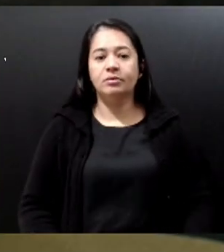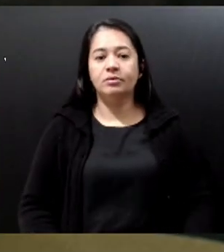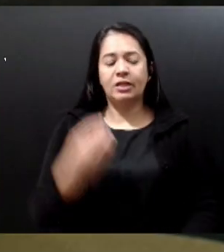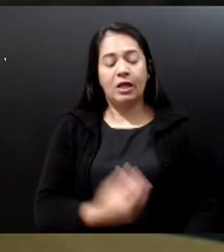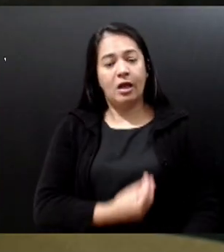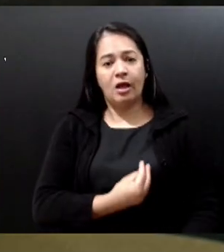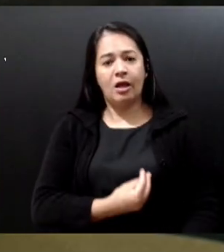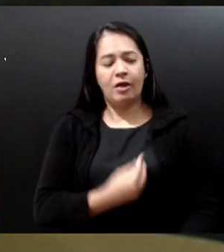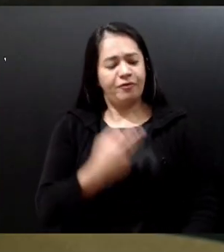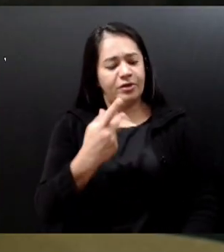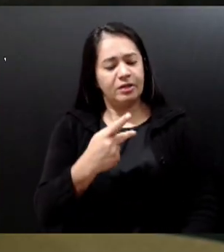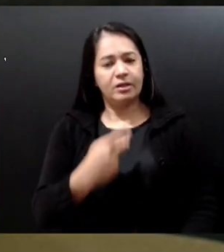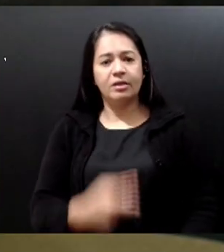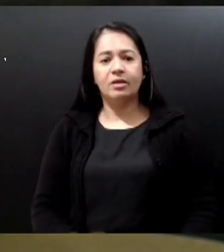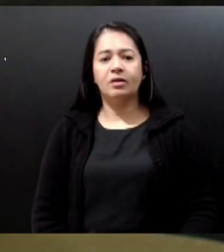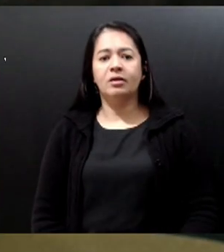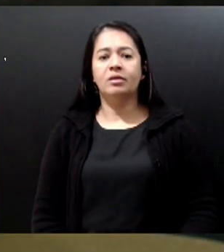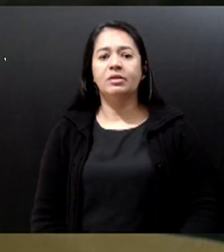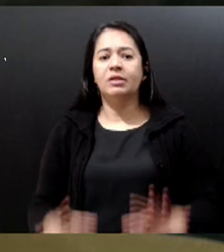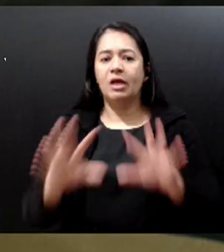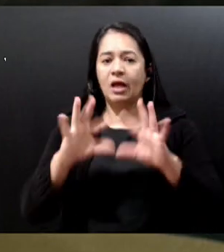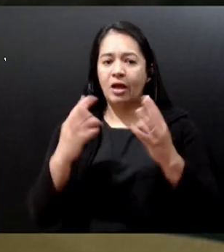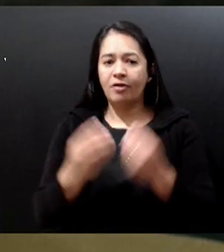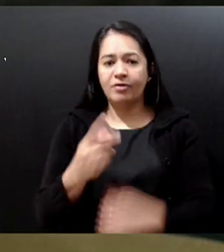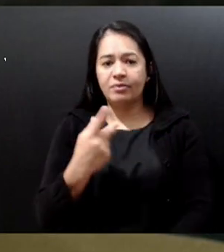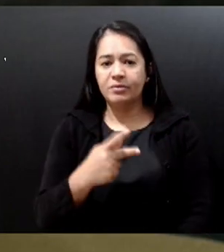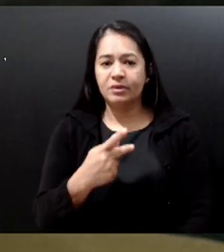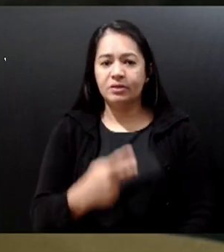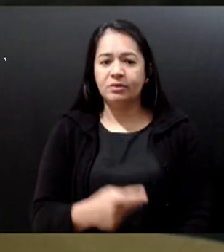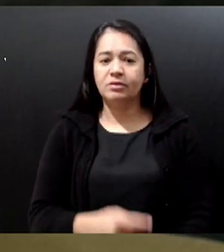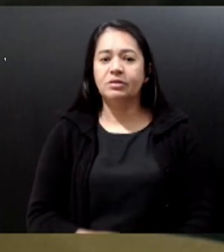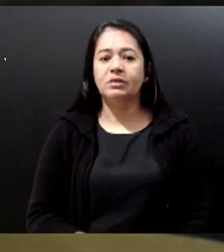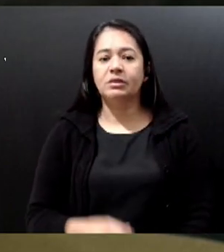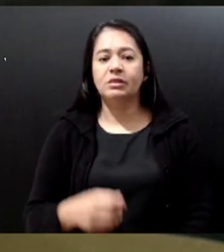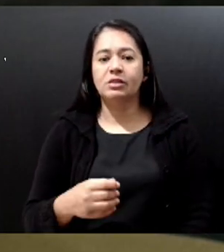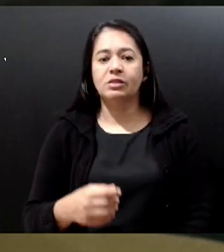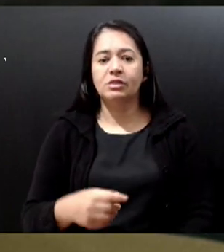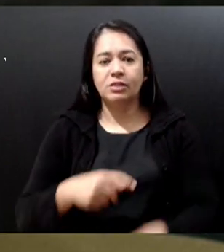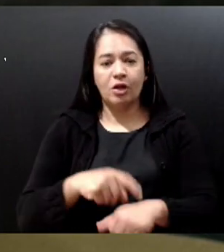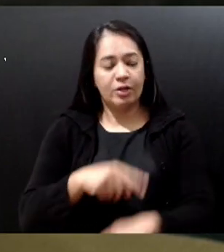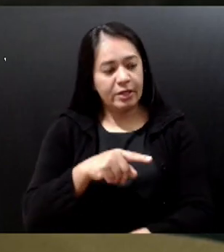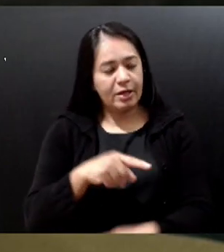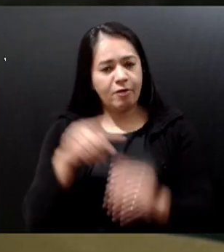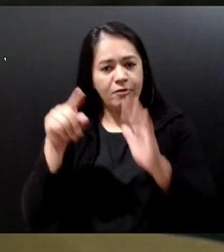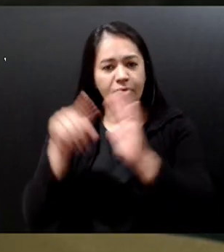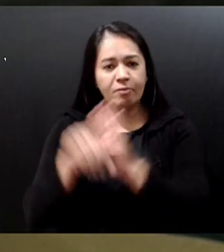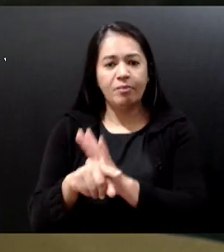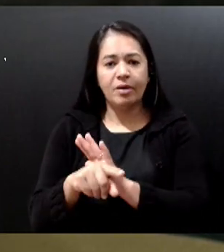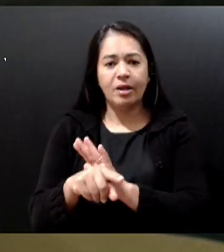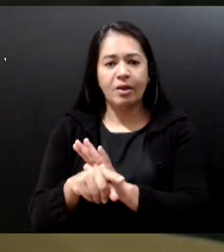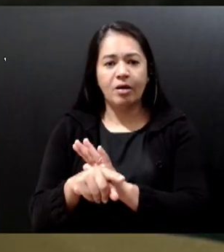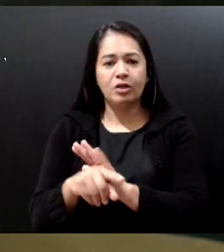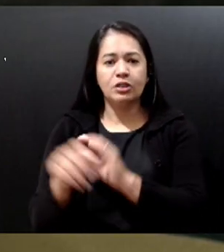sobre a família dela, e que quando ela for questionada, ela possa sim,